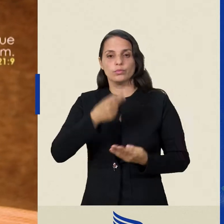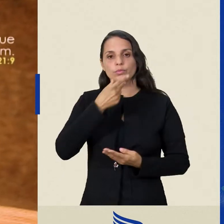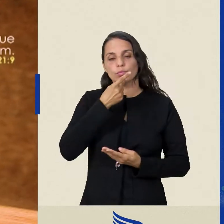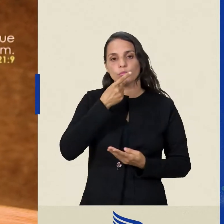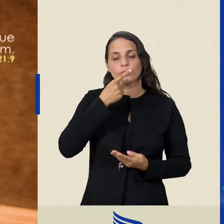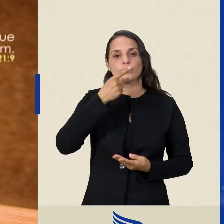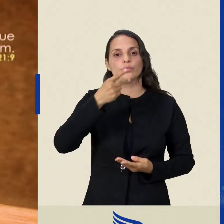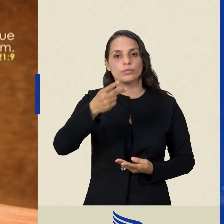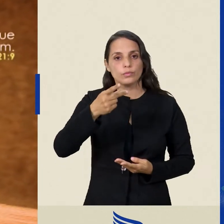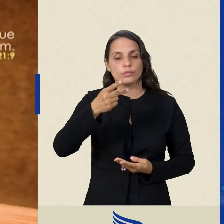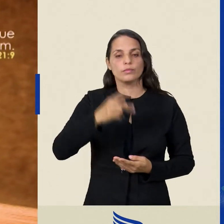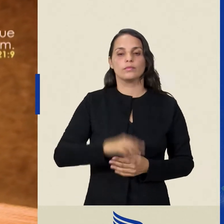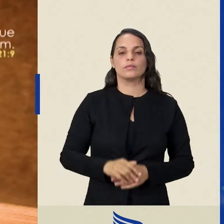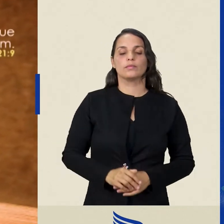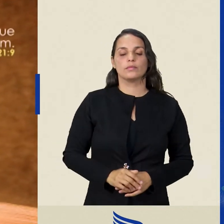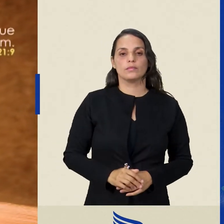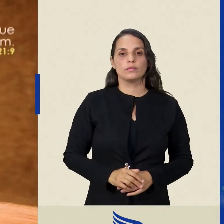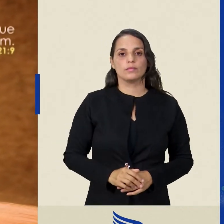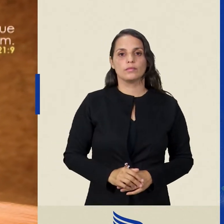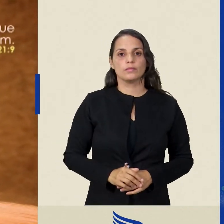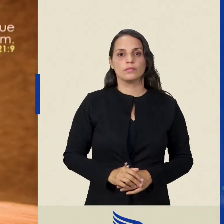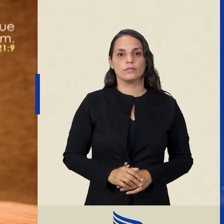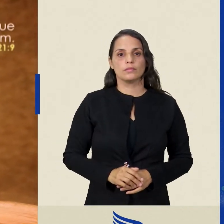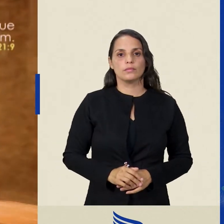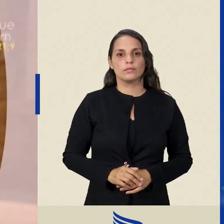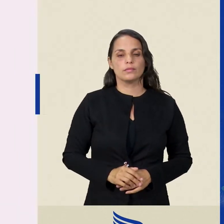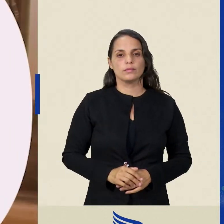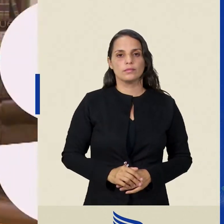profetizavam. Atos 21, 9.